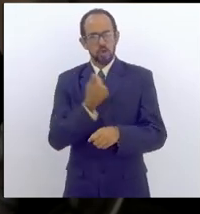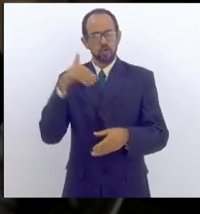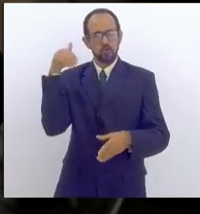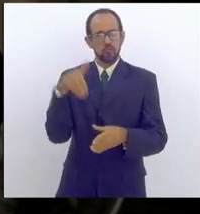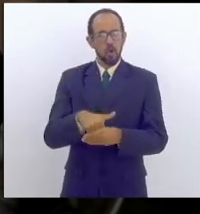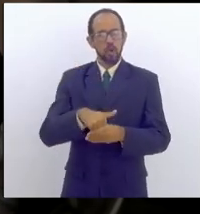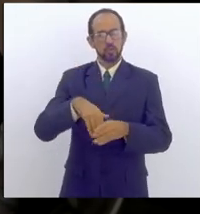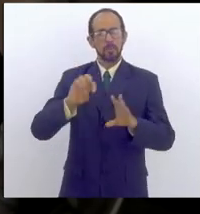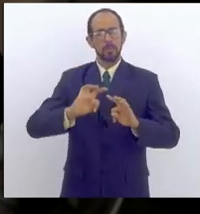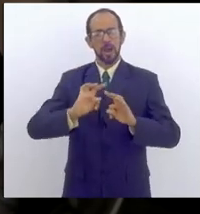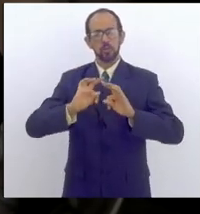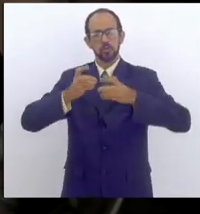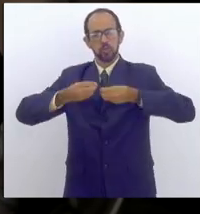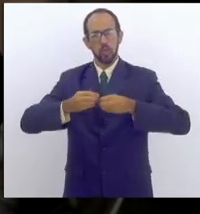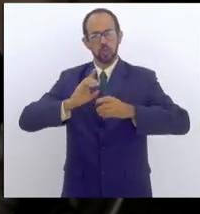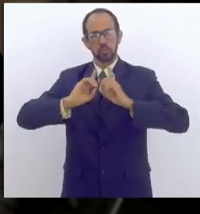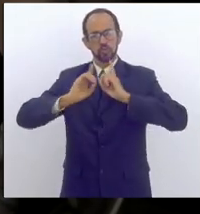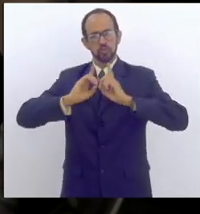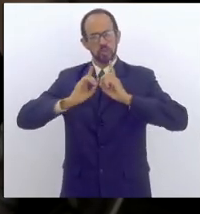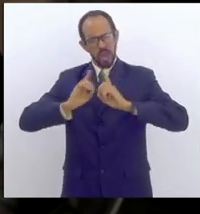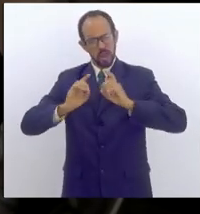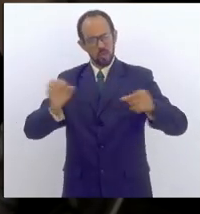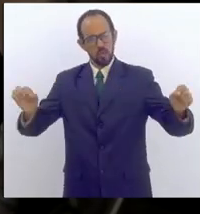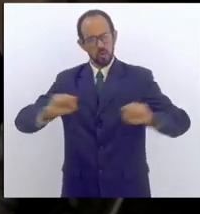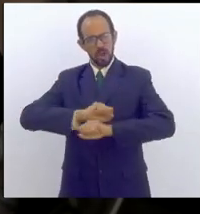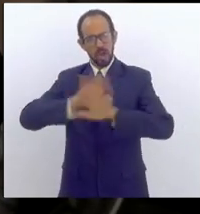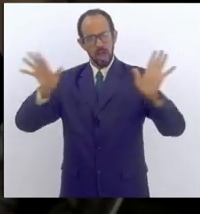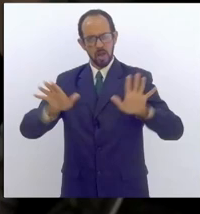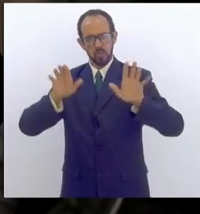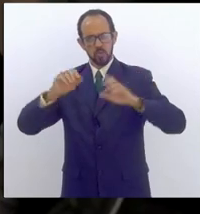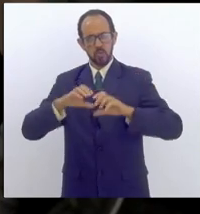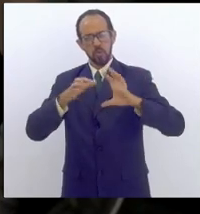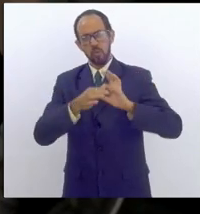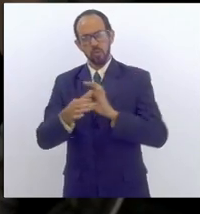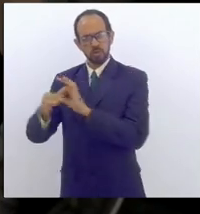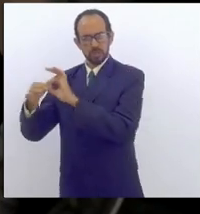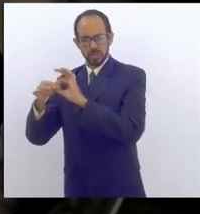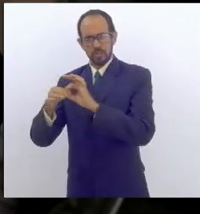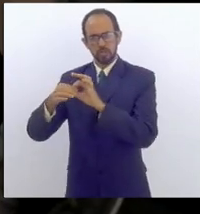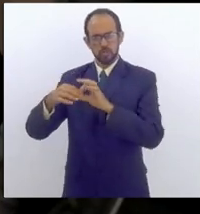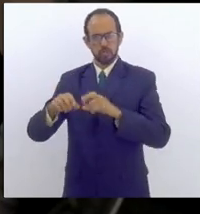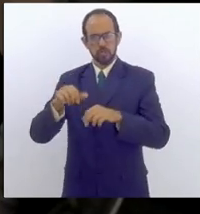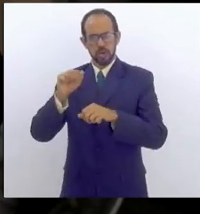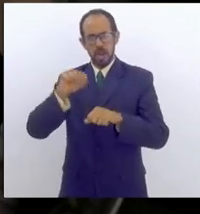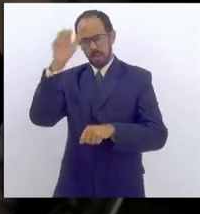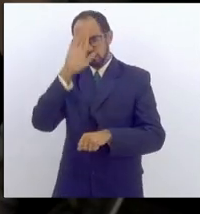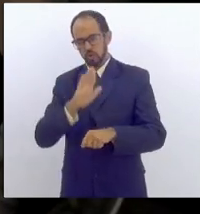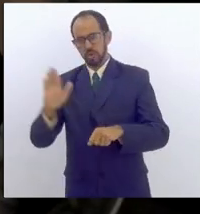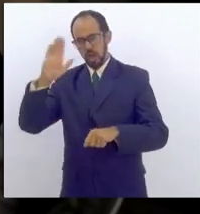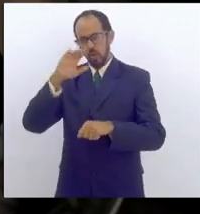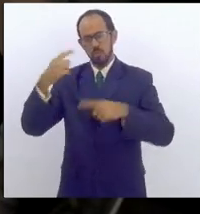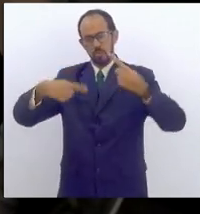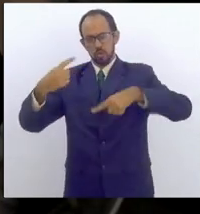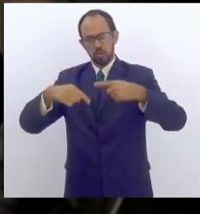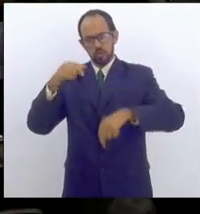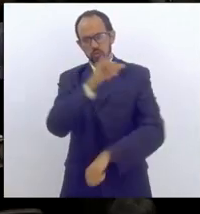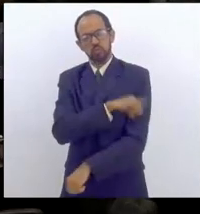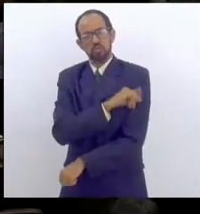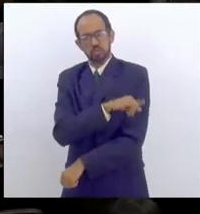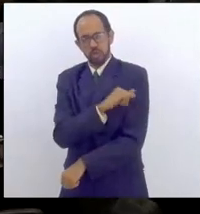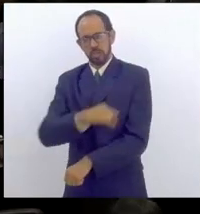construção de um diálogo e de uma coerência política com o cenário nacional político do Estado do Rio de Janeiro. Meu voto é abstenção,